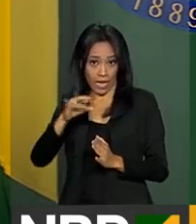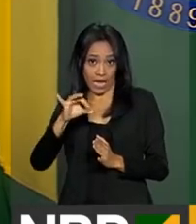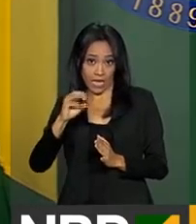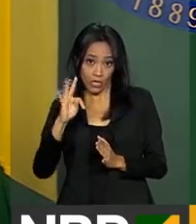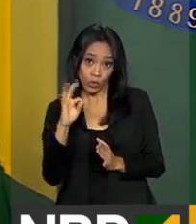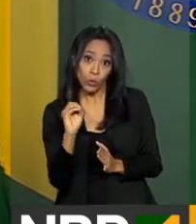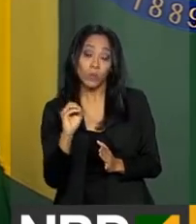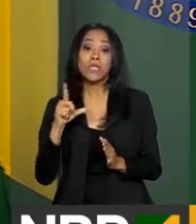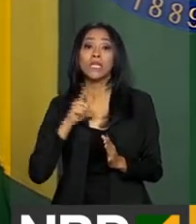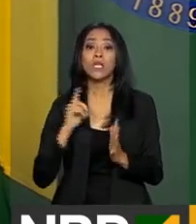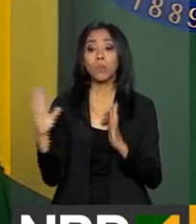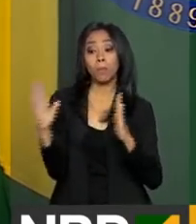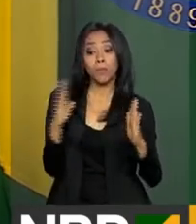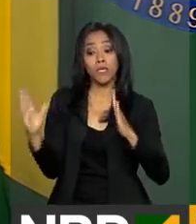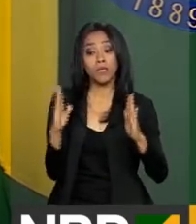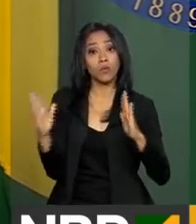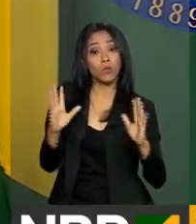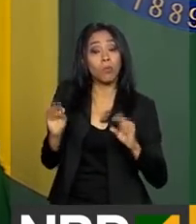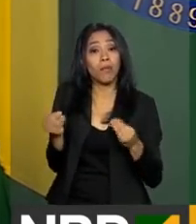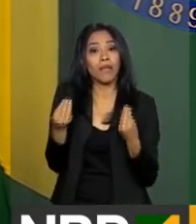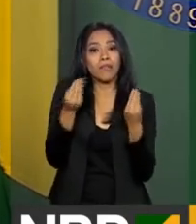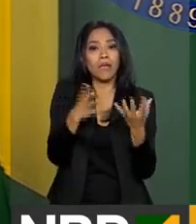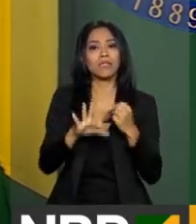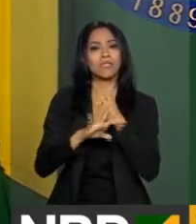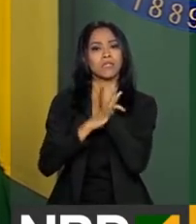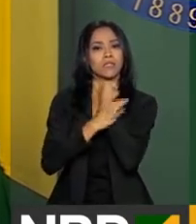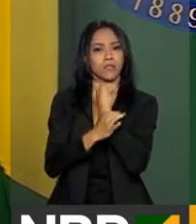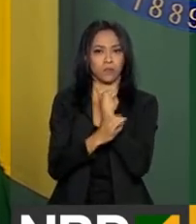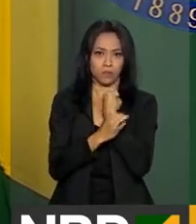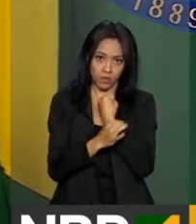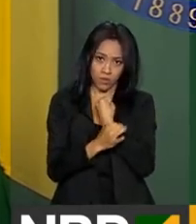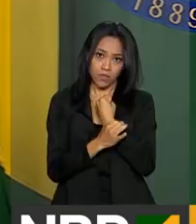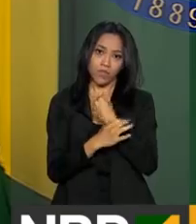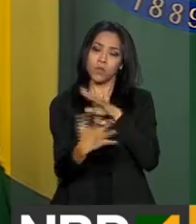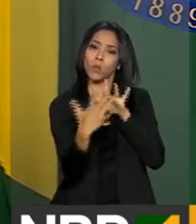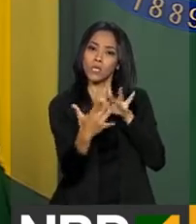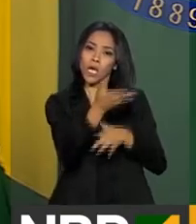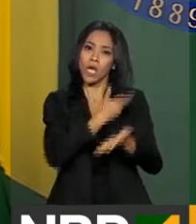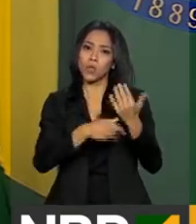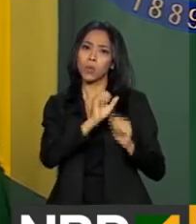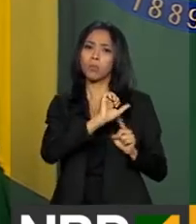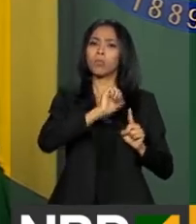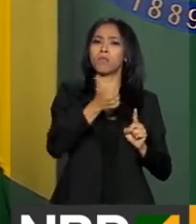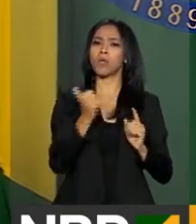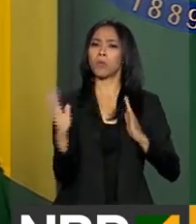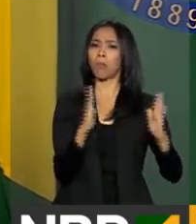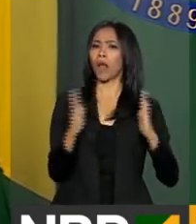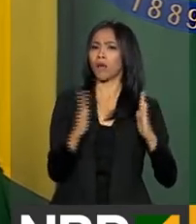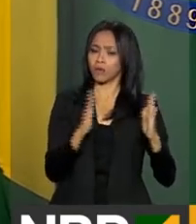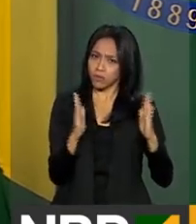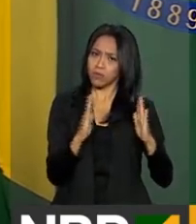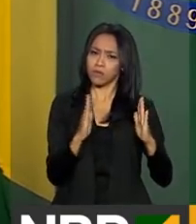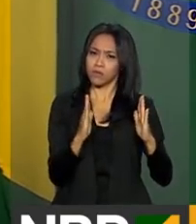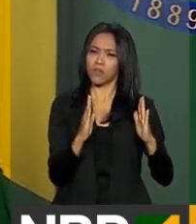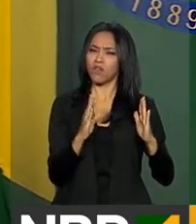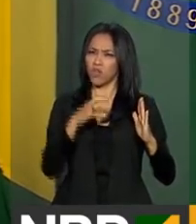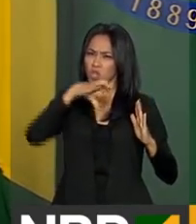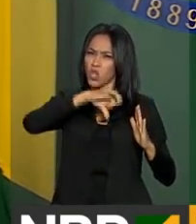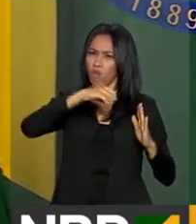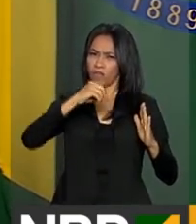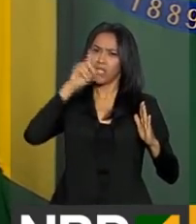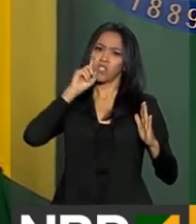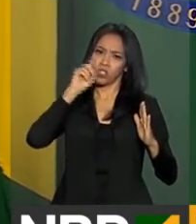segurança jurídica às relações entre as pessoas o primeiro prazo parece que foi de 90